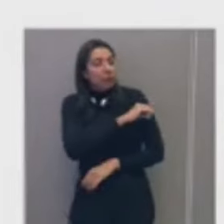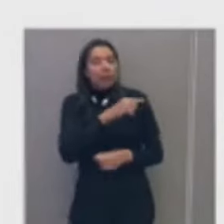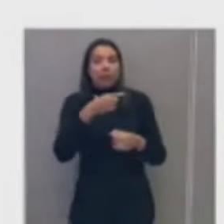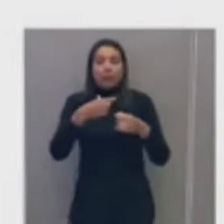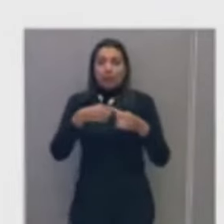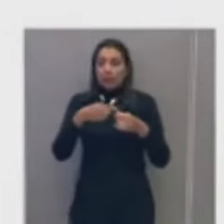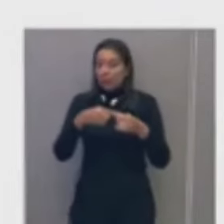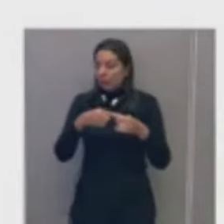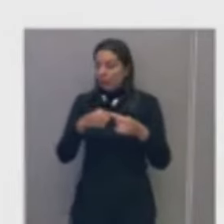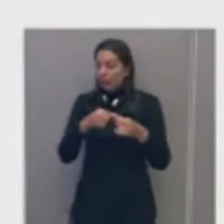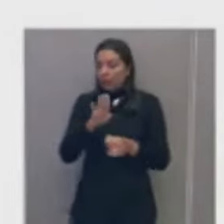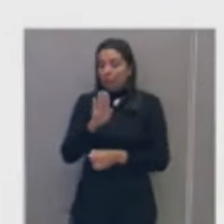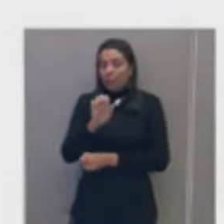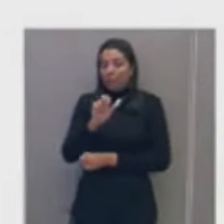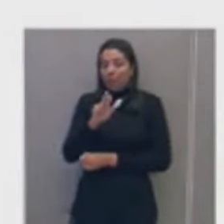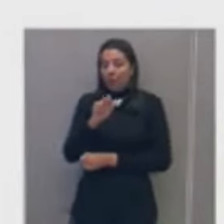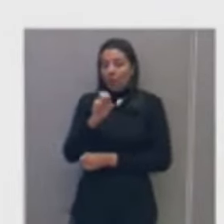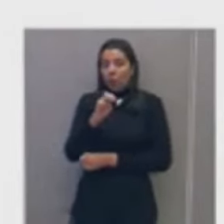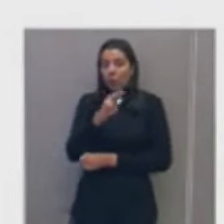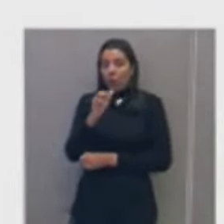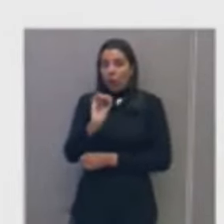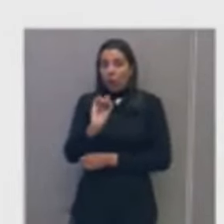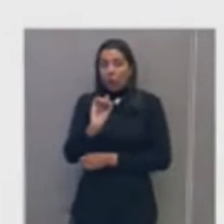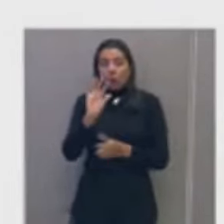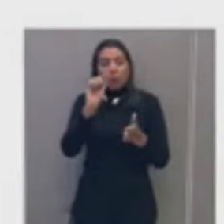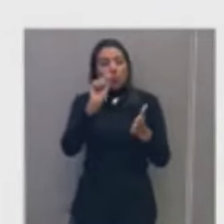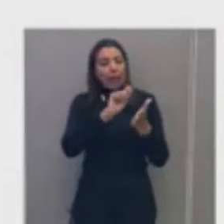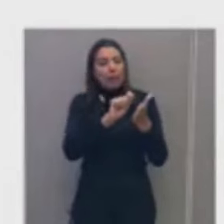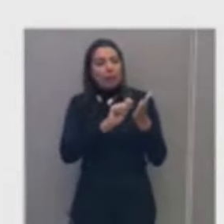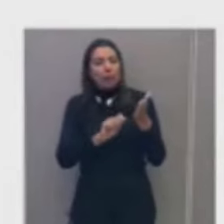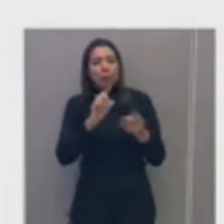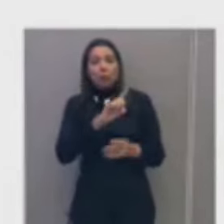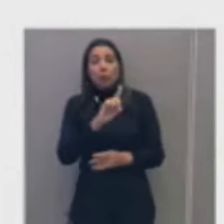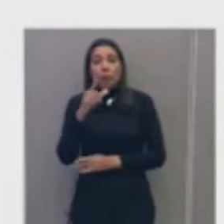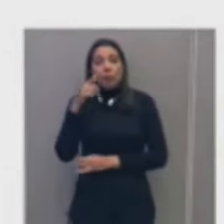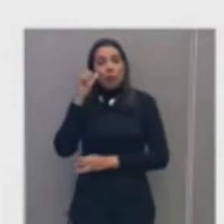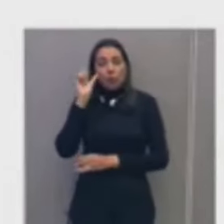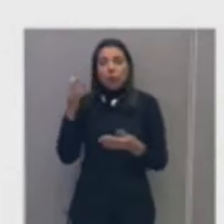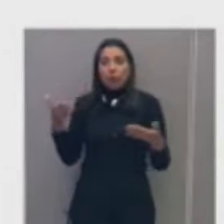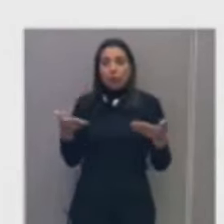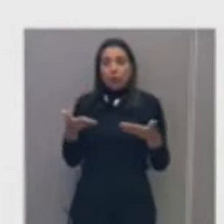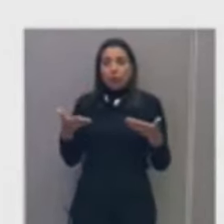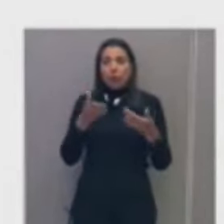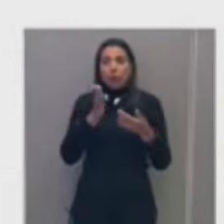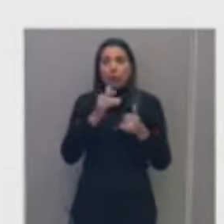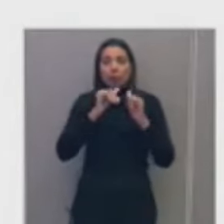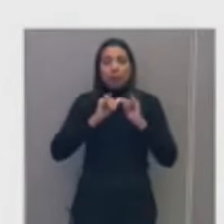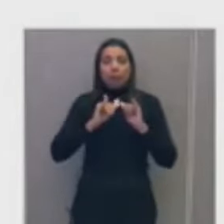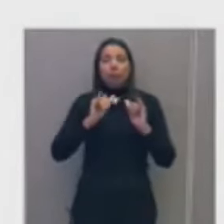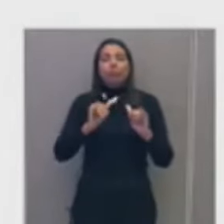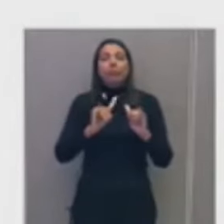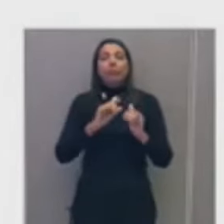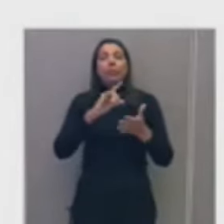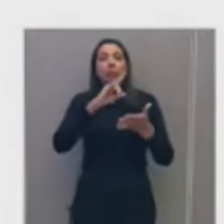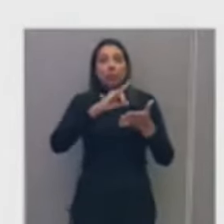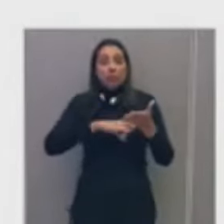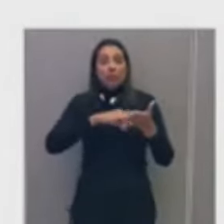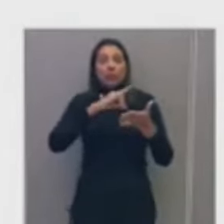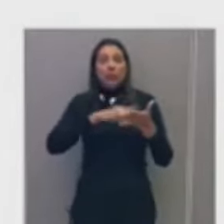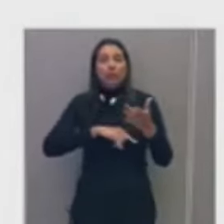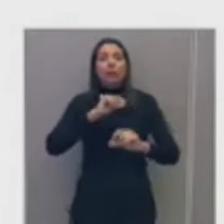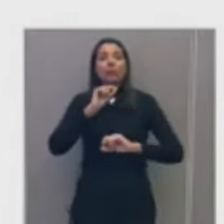cidade de Belfor Roxo. Ele assinou, então, no dia de ontem, hoje foi publicado o